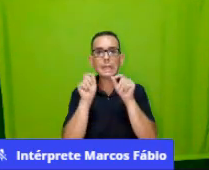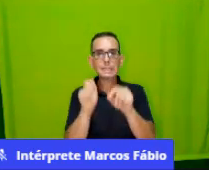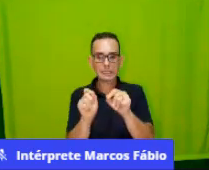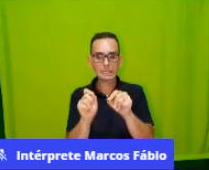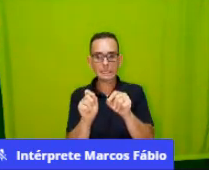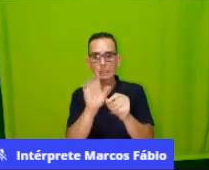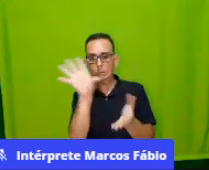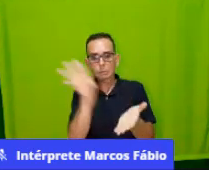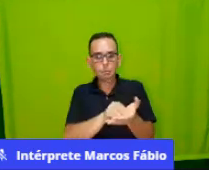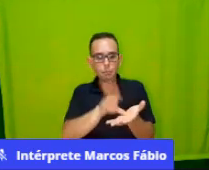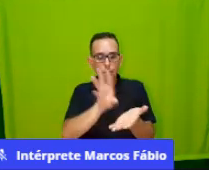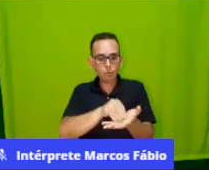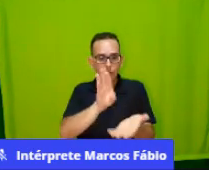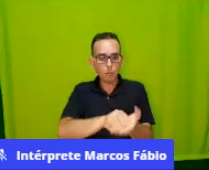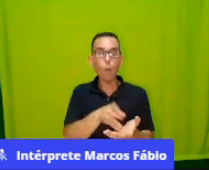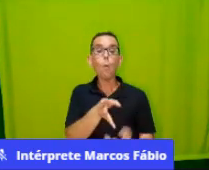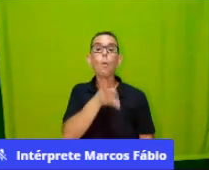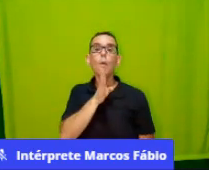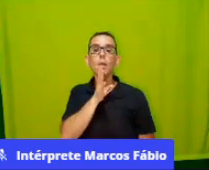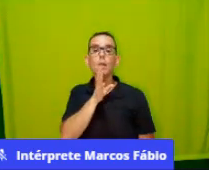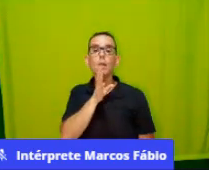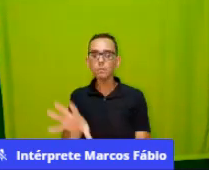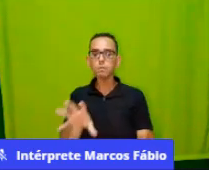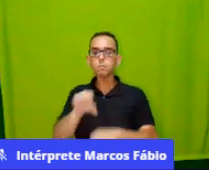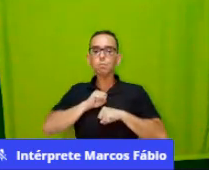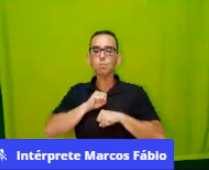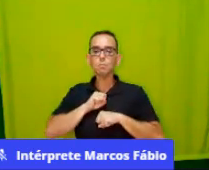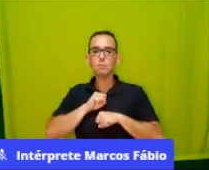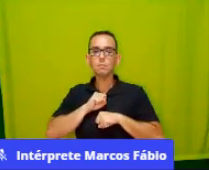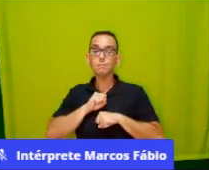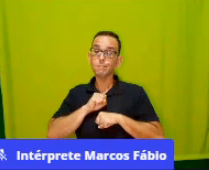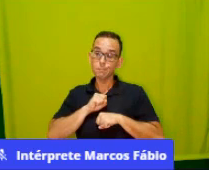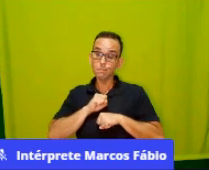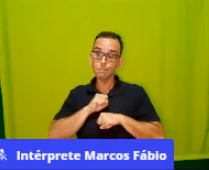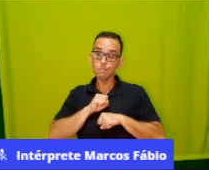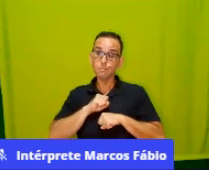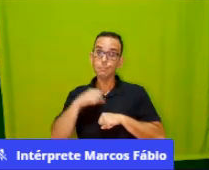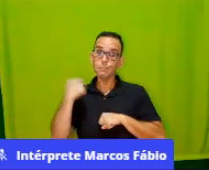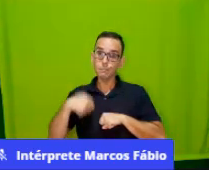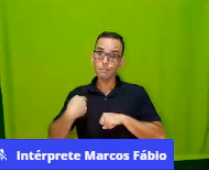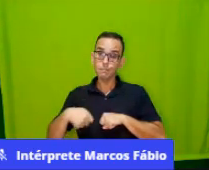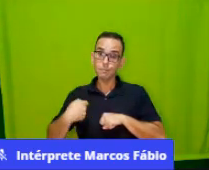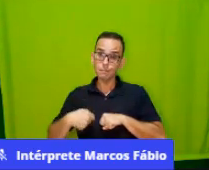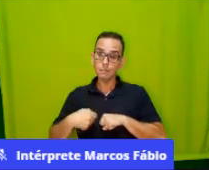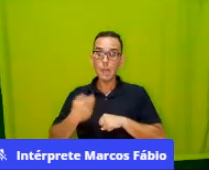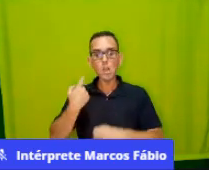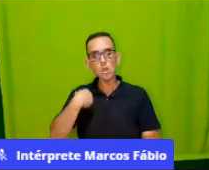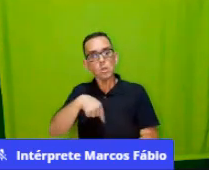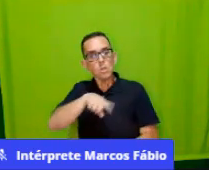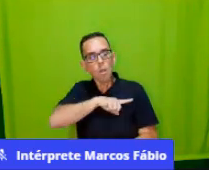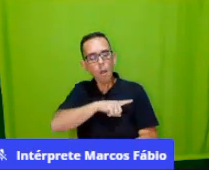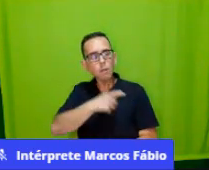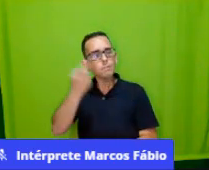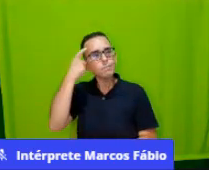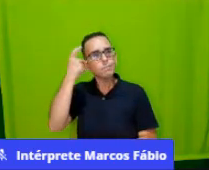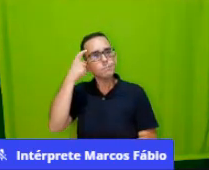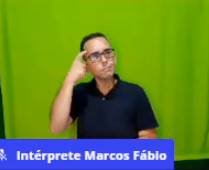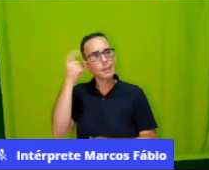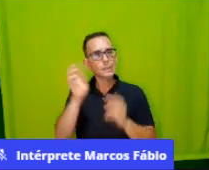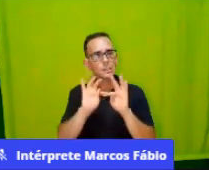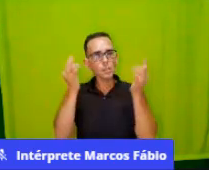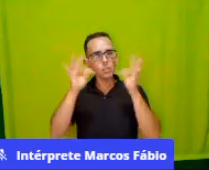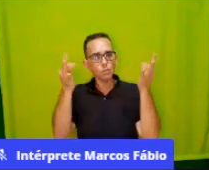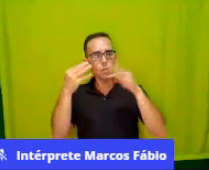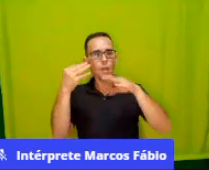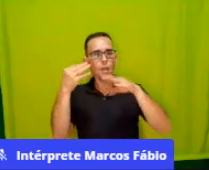sua expressão de conhecimento adquirido, né? A gente considera, né, uma tecnologia assistiva, né, quando ela